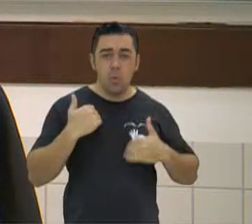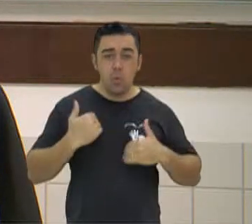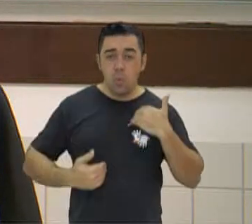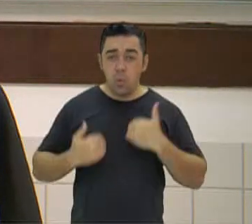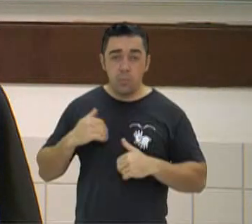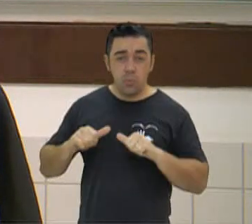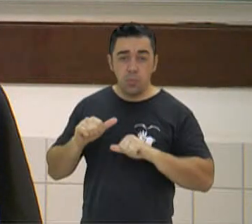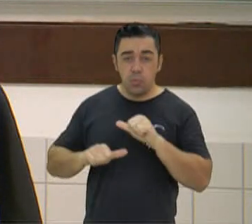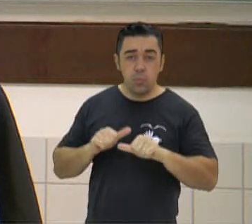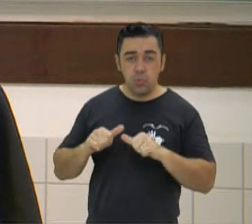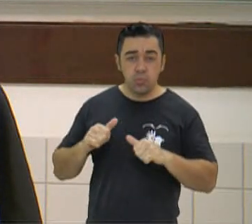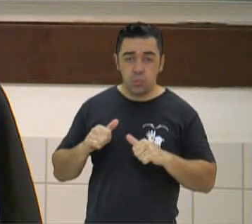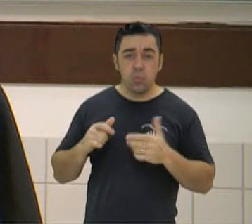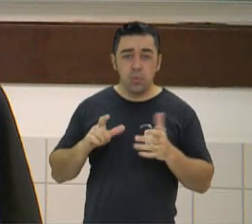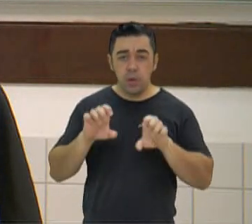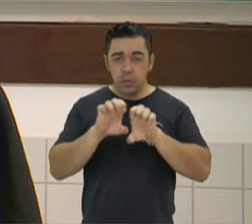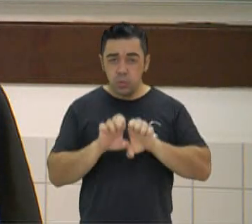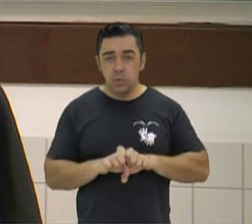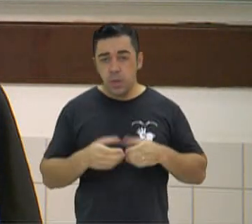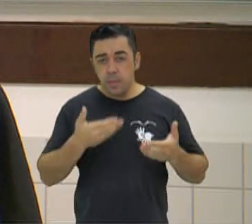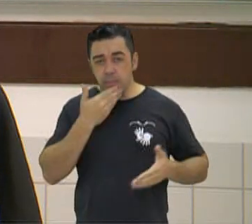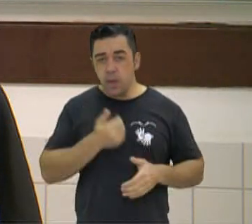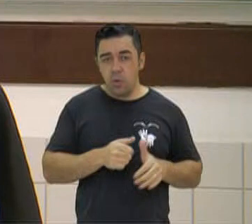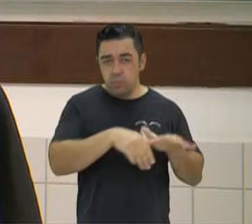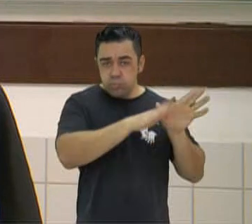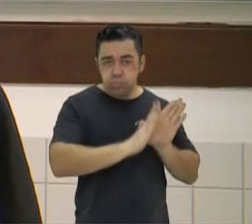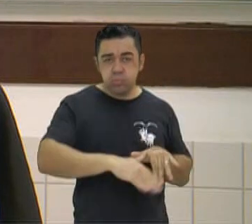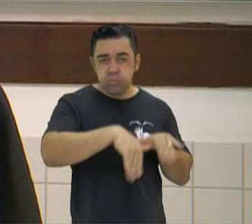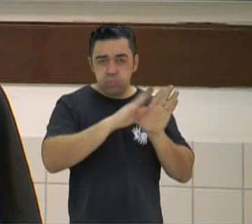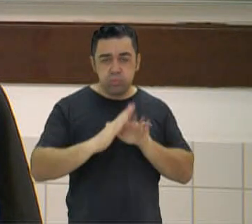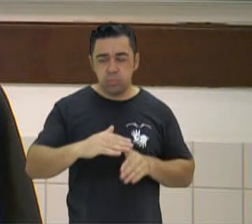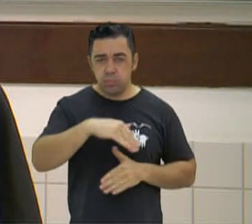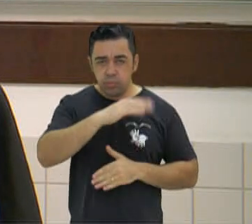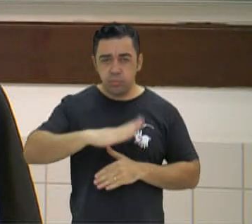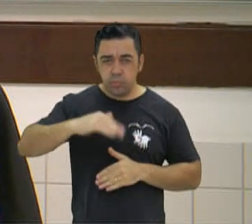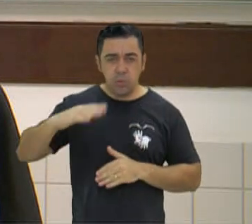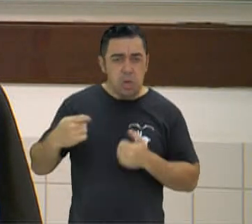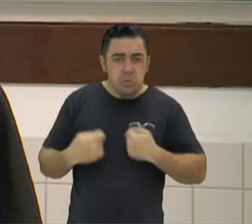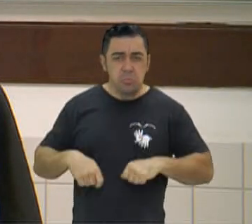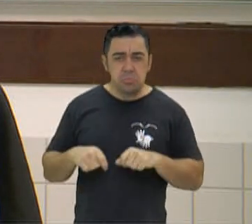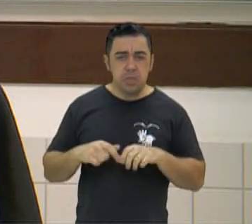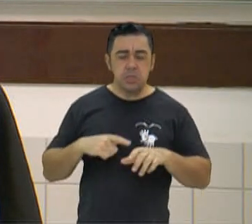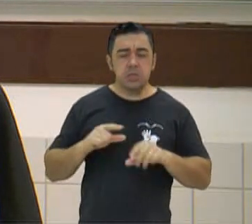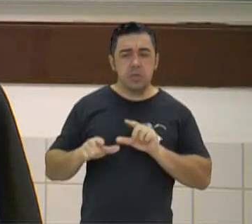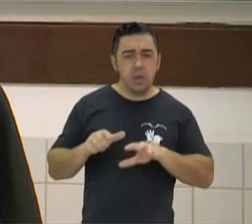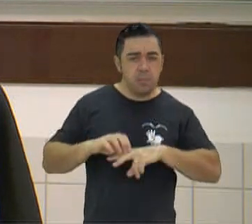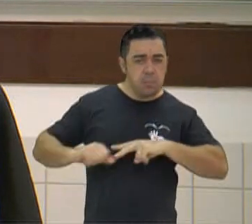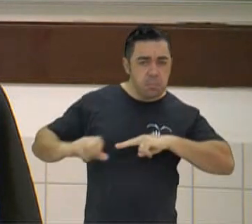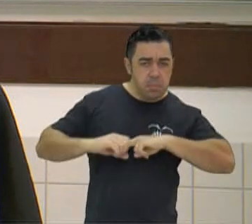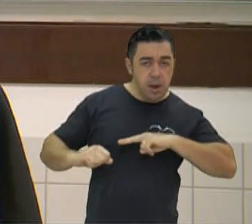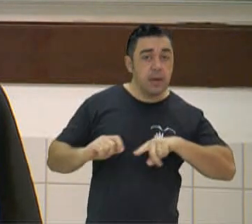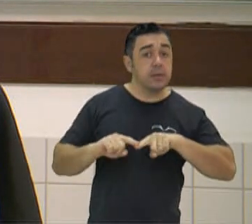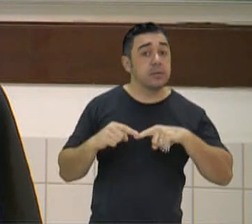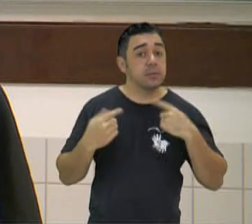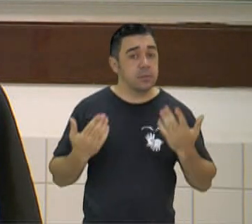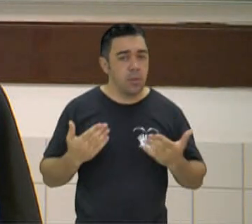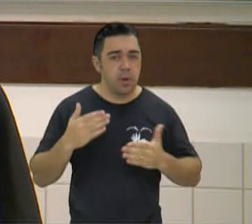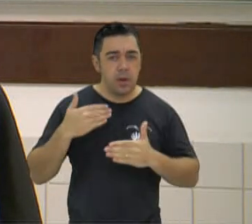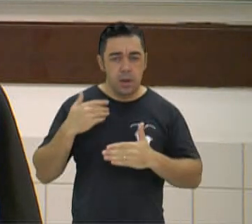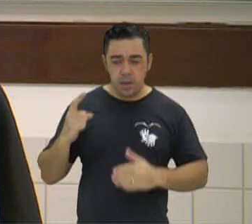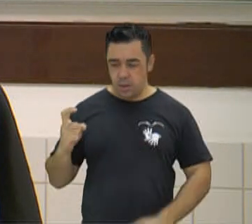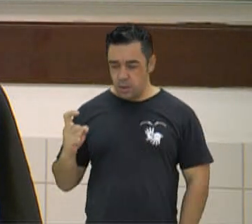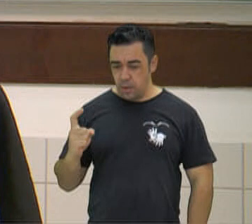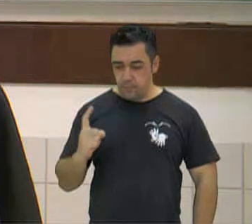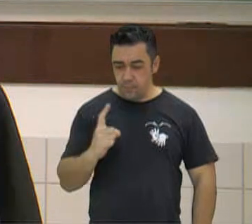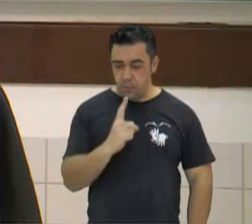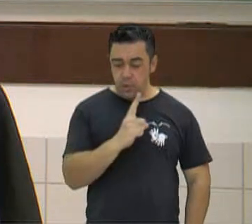baleia aqui, né, favorece que ela nade melhor. Então ela não precisa mais desses membros. E a evolução por seleção natural foi